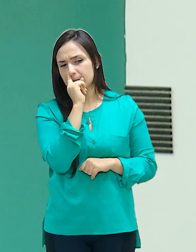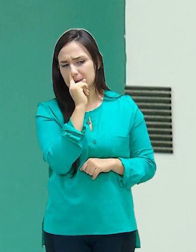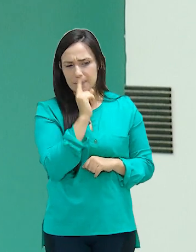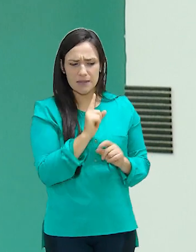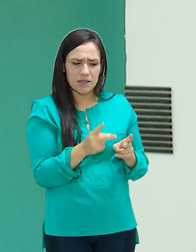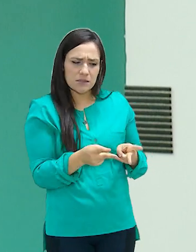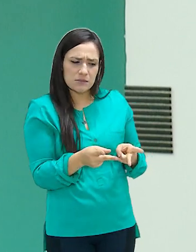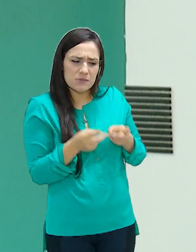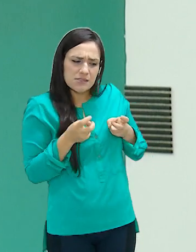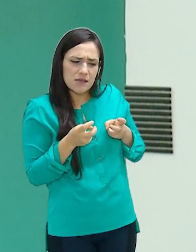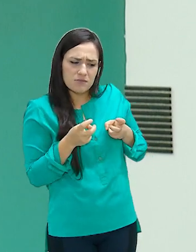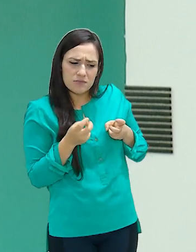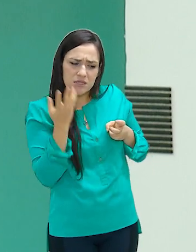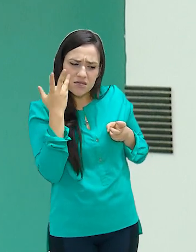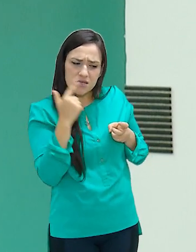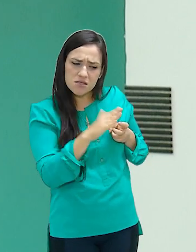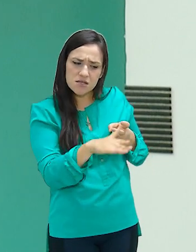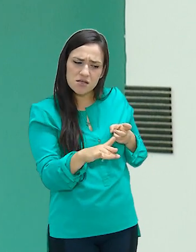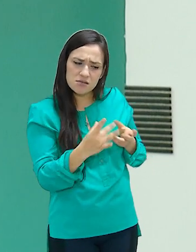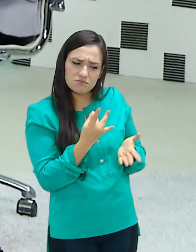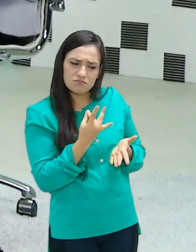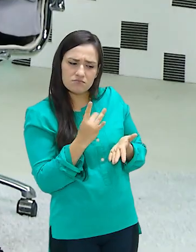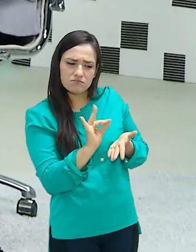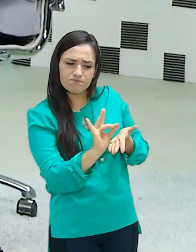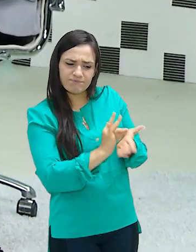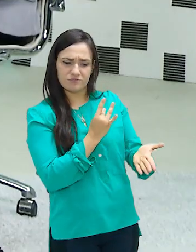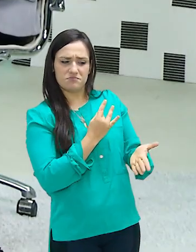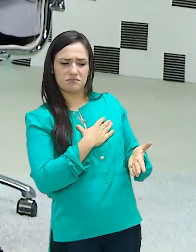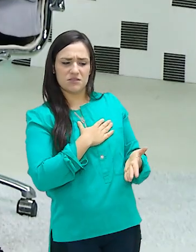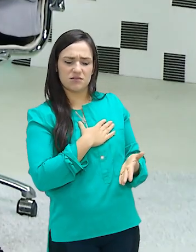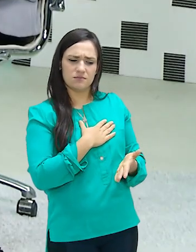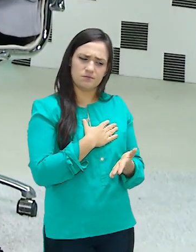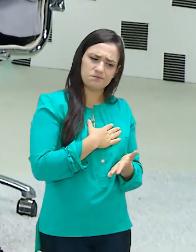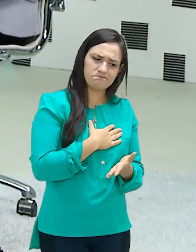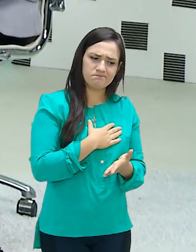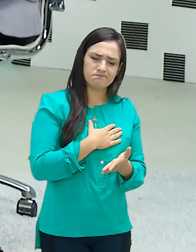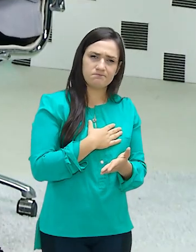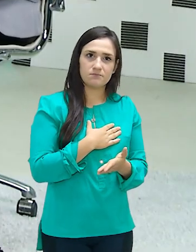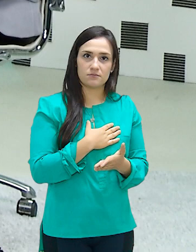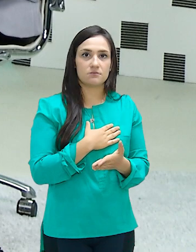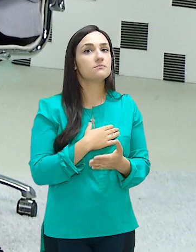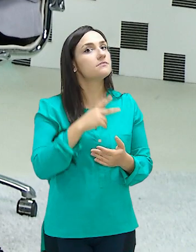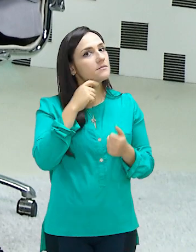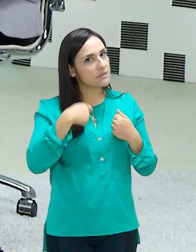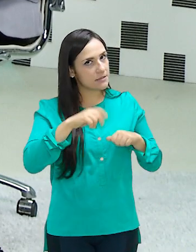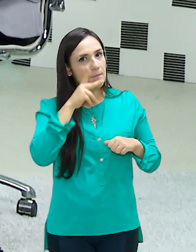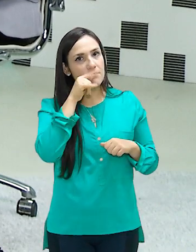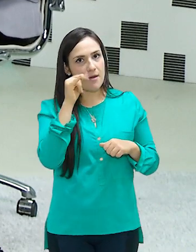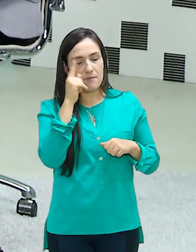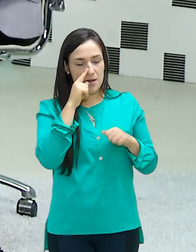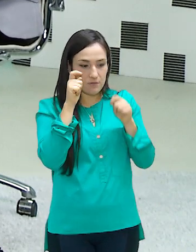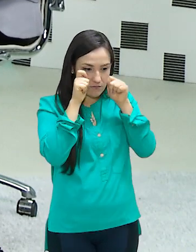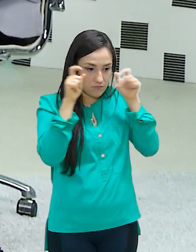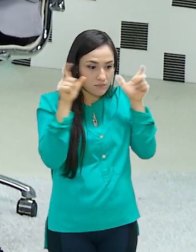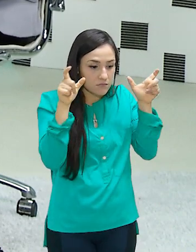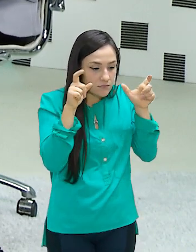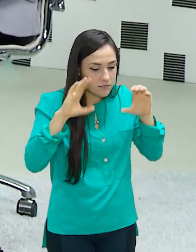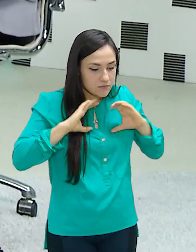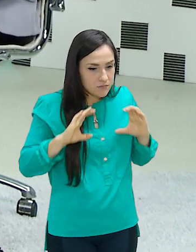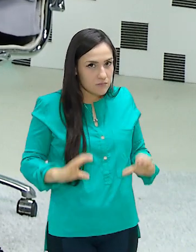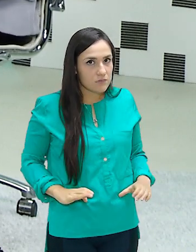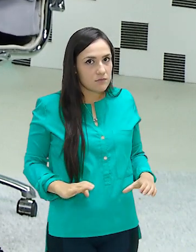está tendo aquela alienação parental, porque o pai ou a mãe tem que ficar atento ao comportamento do